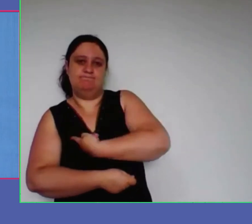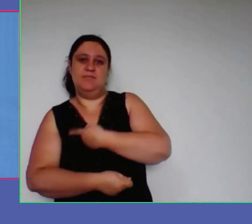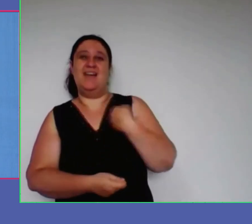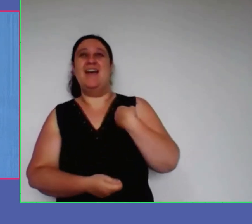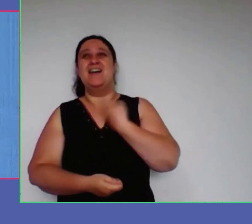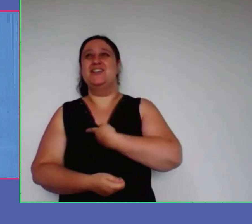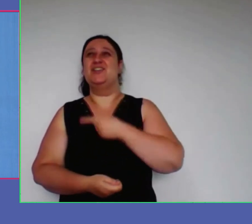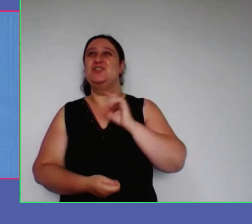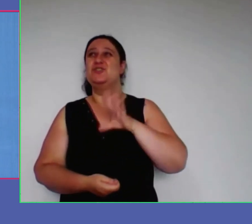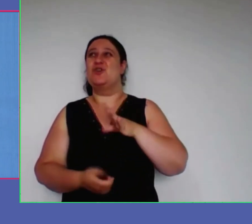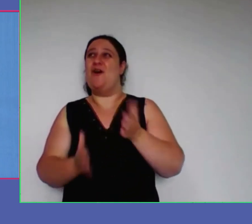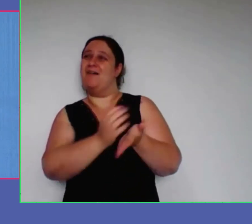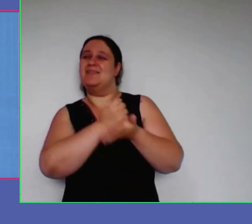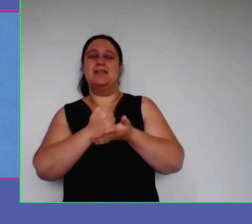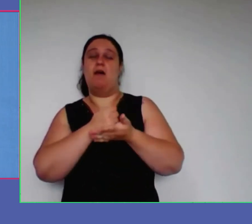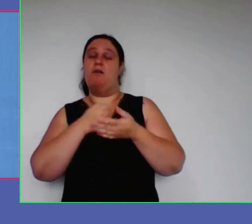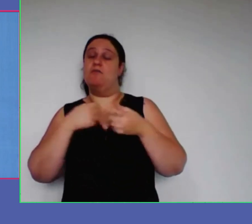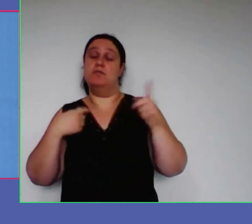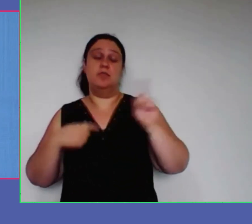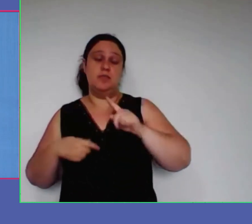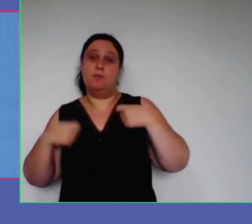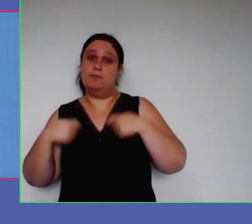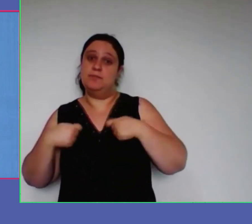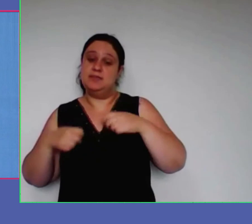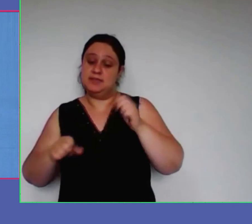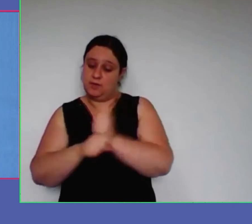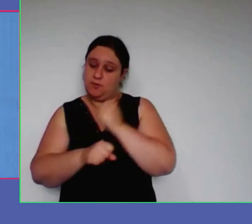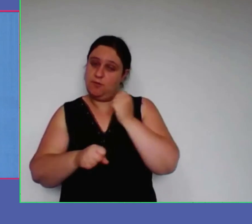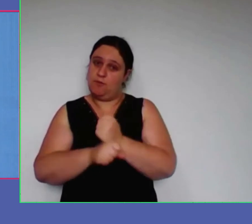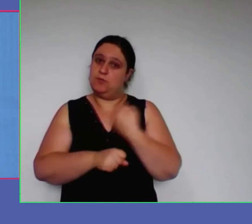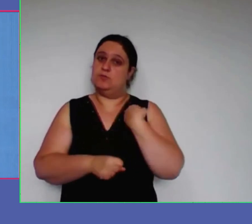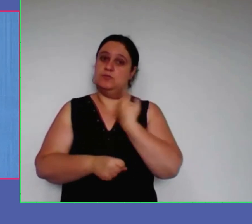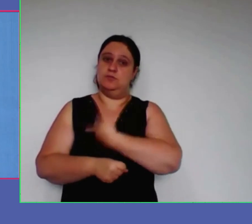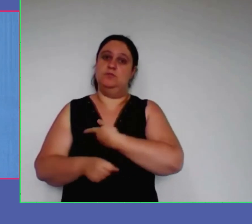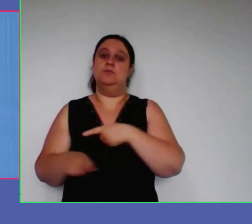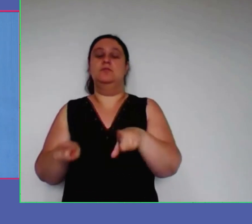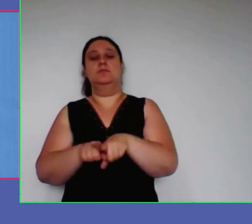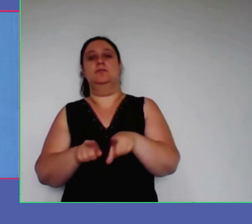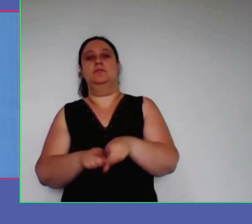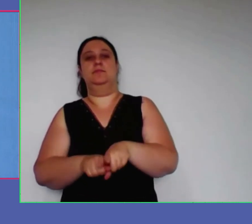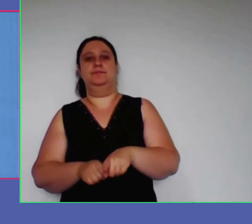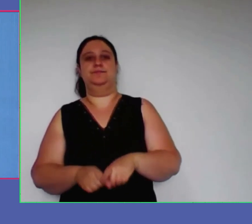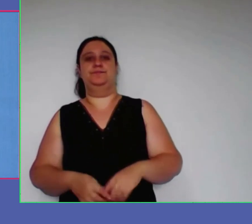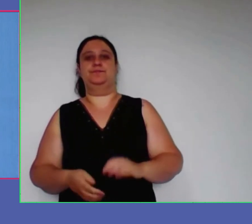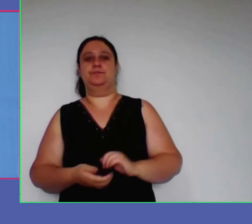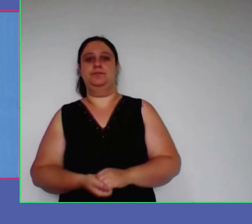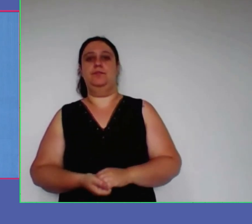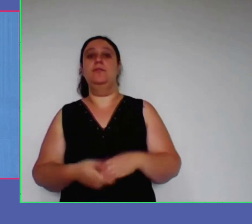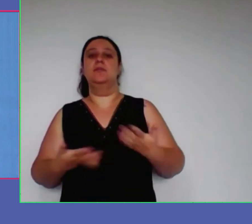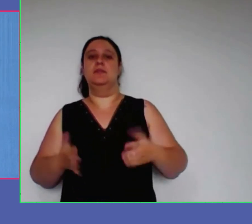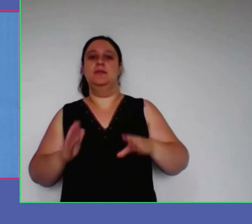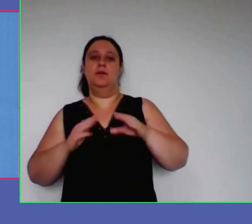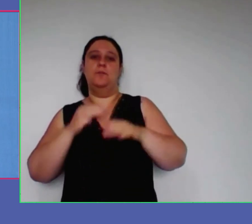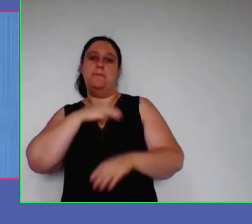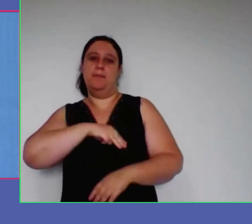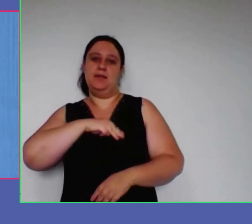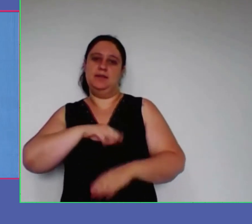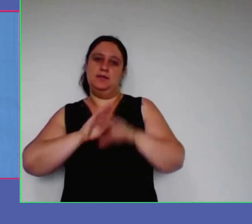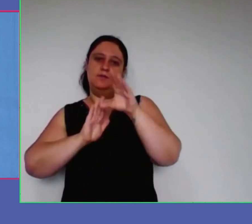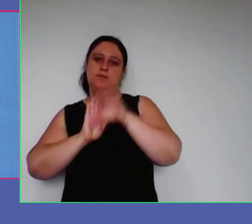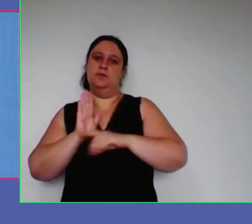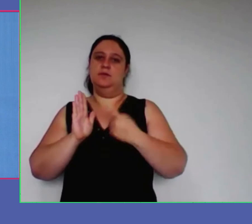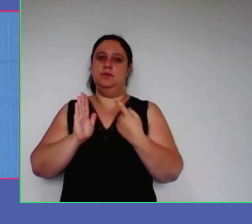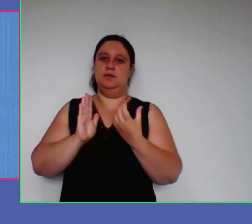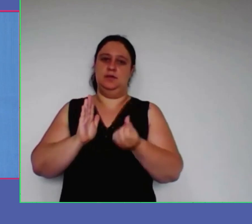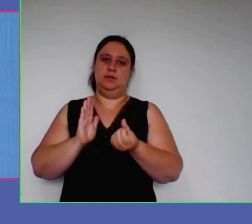Deus, mas precisamos ser edificados entre nós. Então, a partir de Mateus 16, irmãos, nós vamos começar a dar